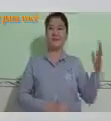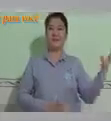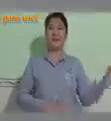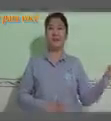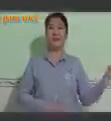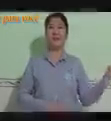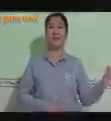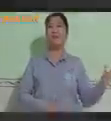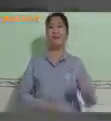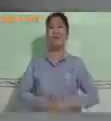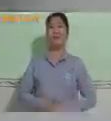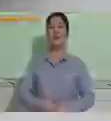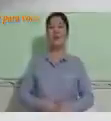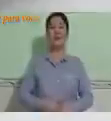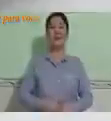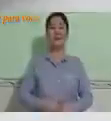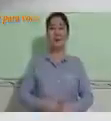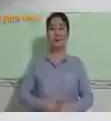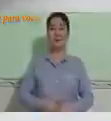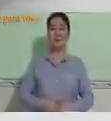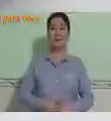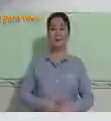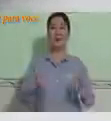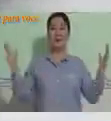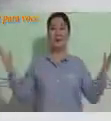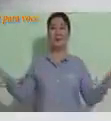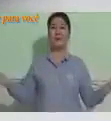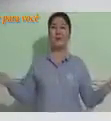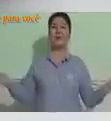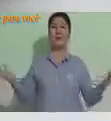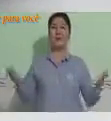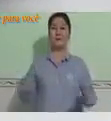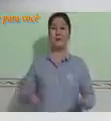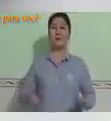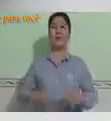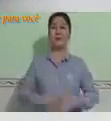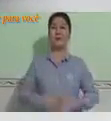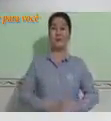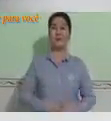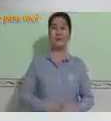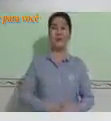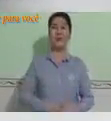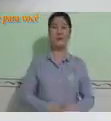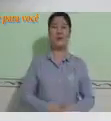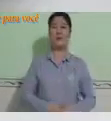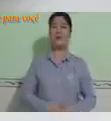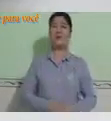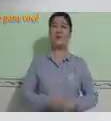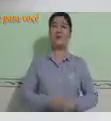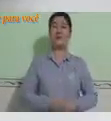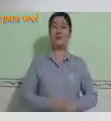da febre de Omayaro vírgula uma outra doença causada pelo mosquito Aedes aegypti vírgula que também causa dengue